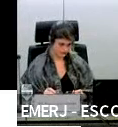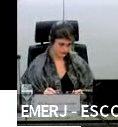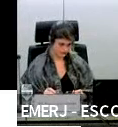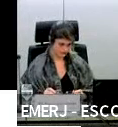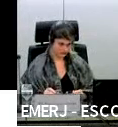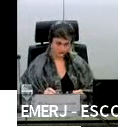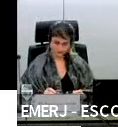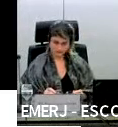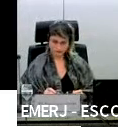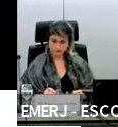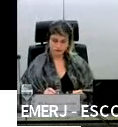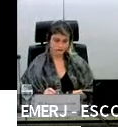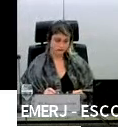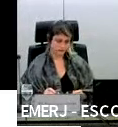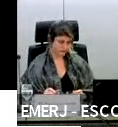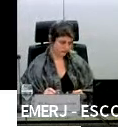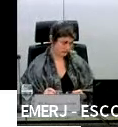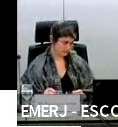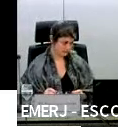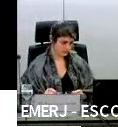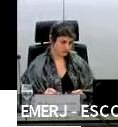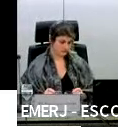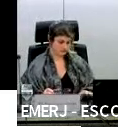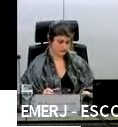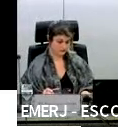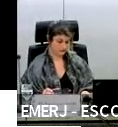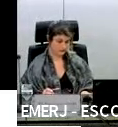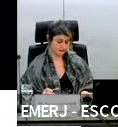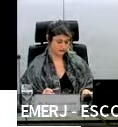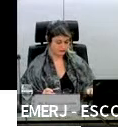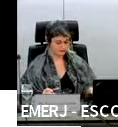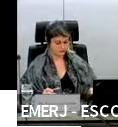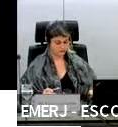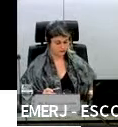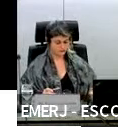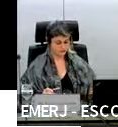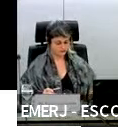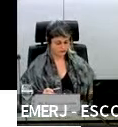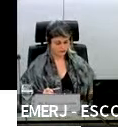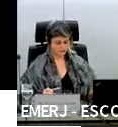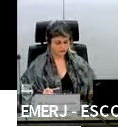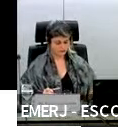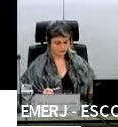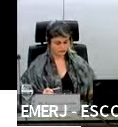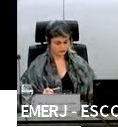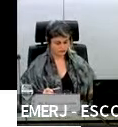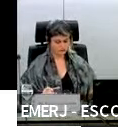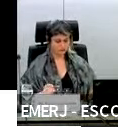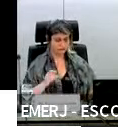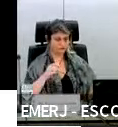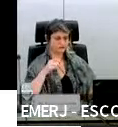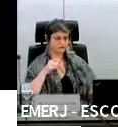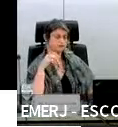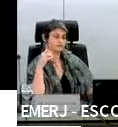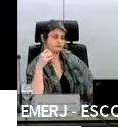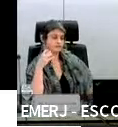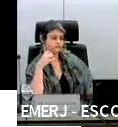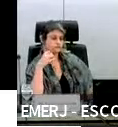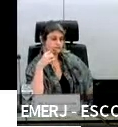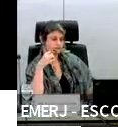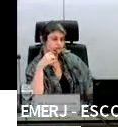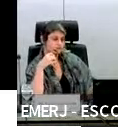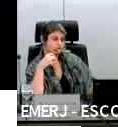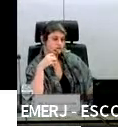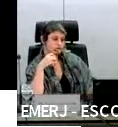coração da nossa pesquisa, né? É claro que foi muito importante a gente aprender a